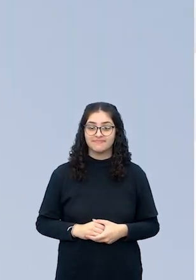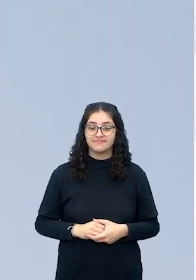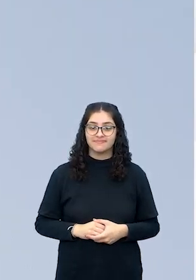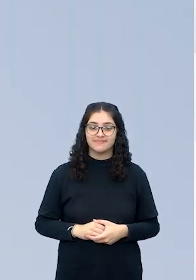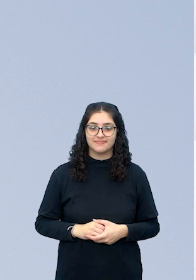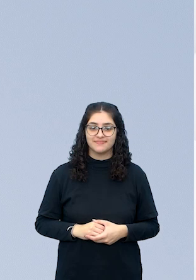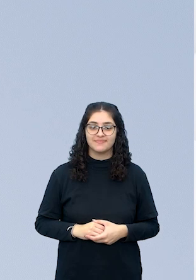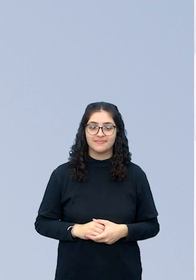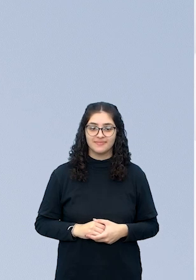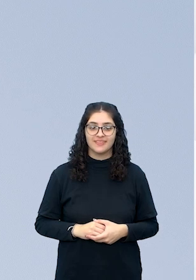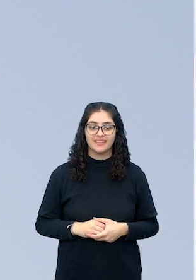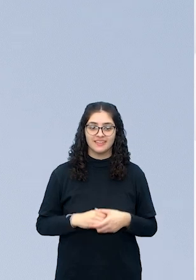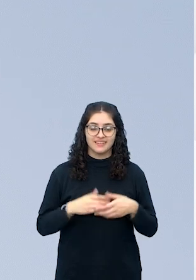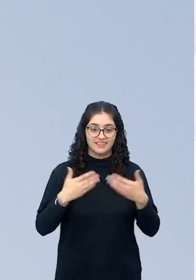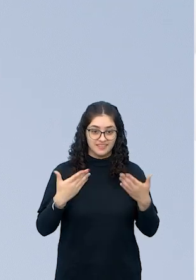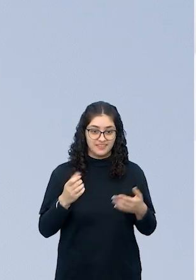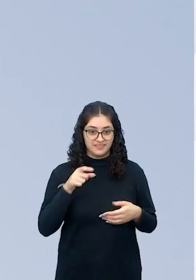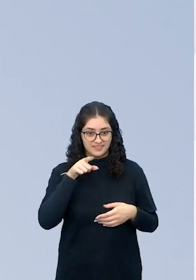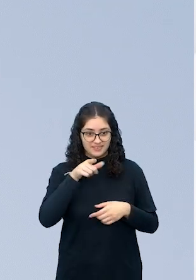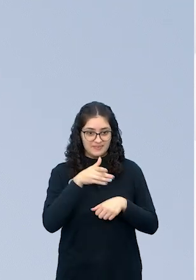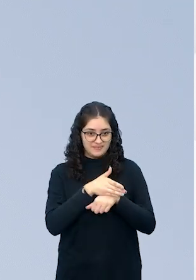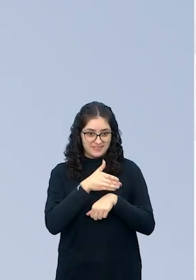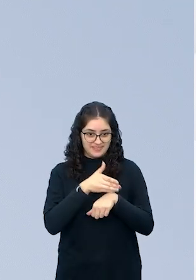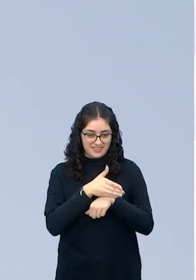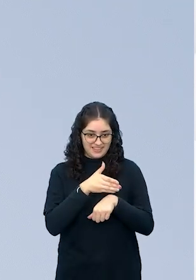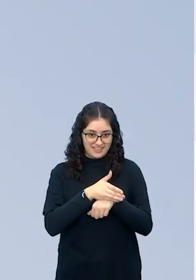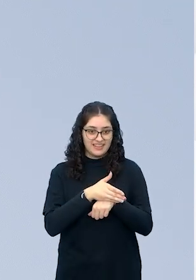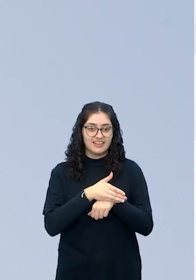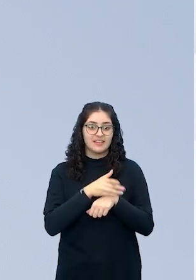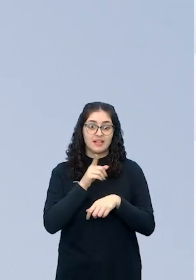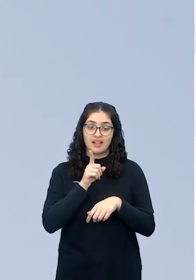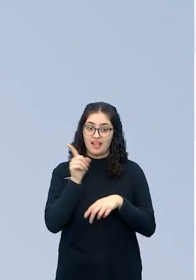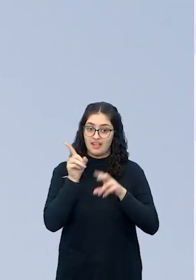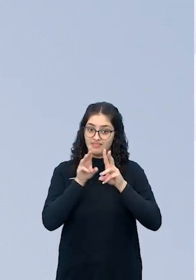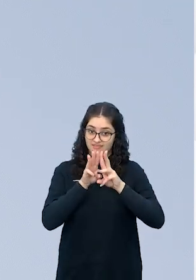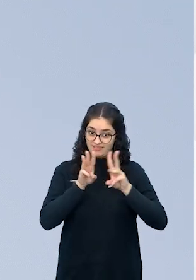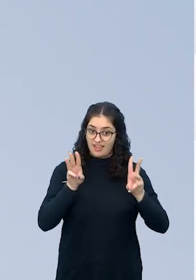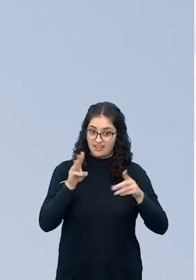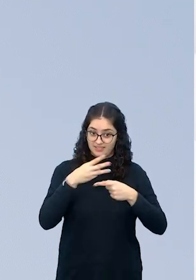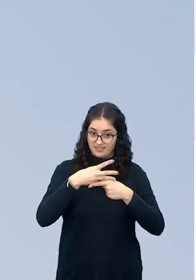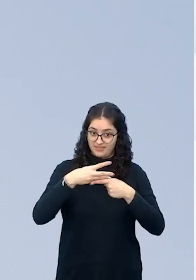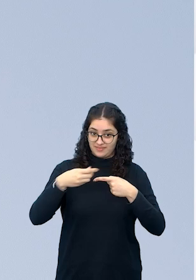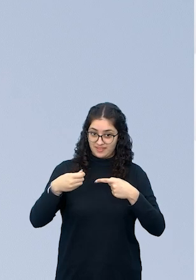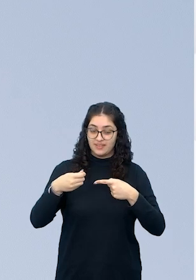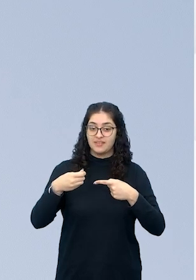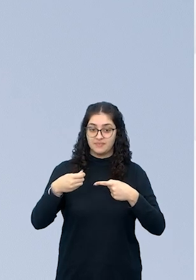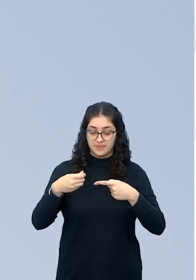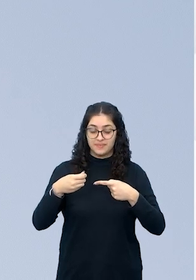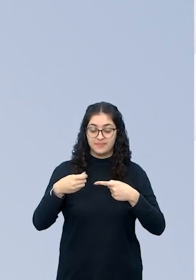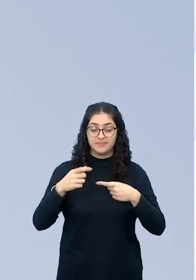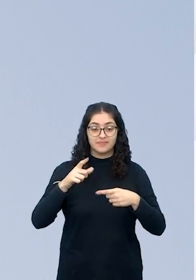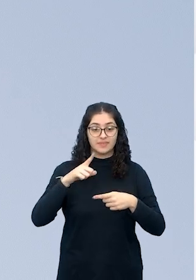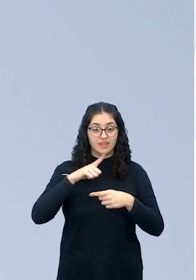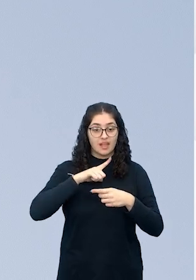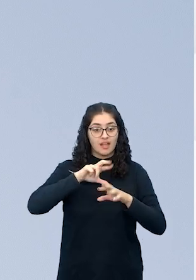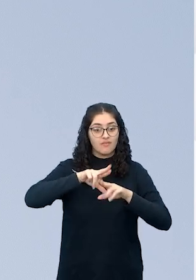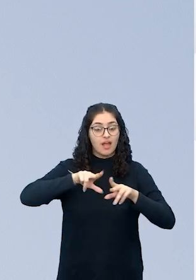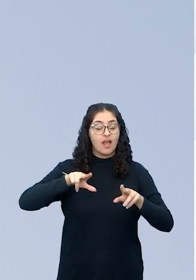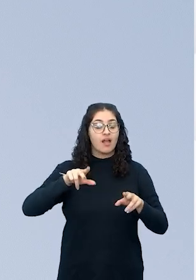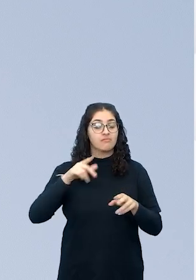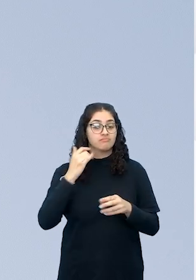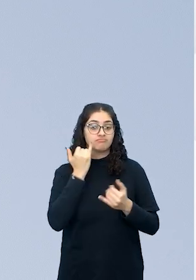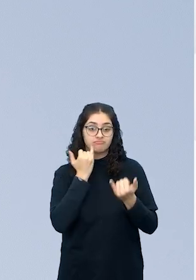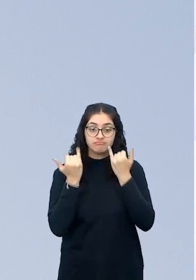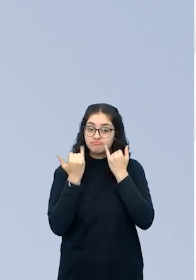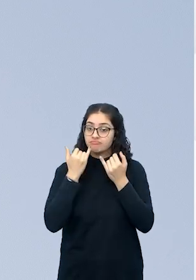Então acessando o tutorial, vocês que consta no site da EFAP, também na própria sede tem várias informações.